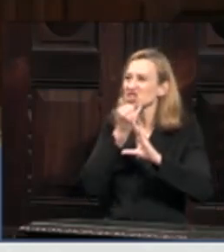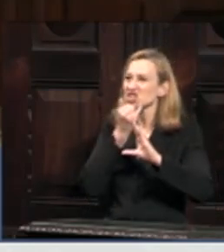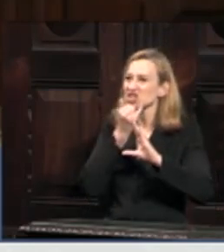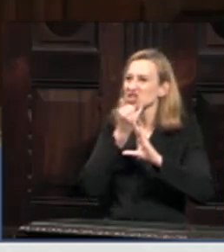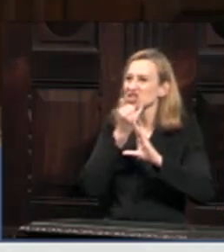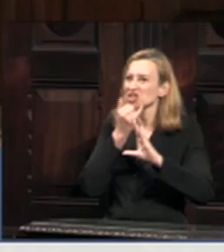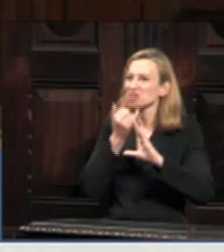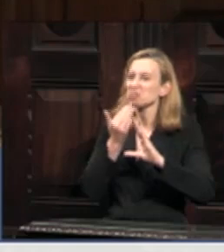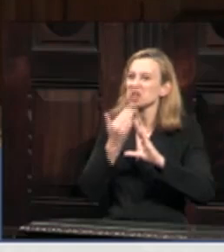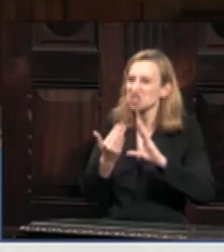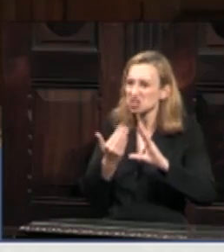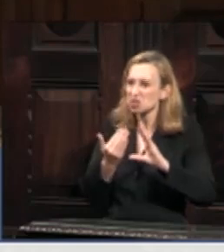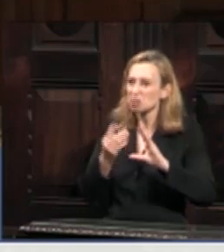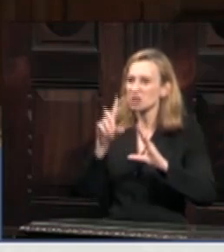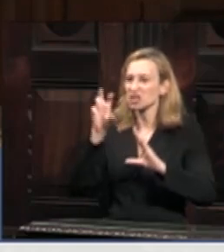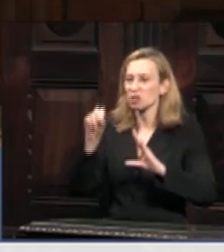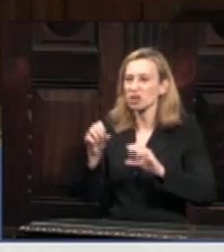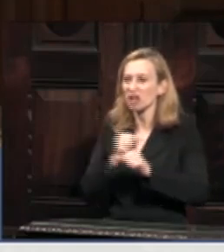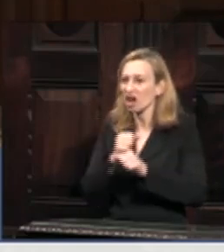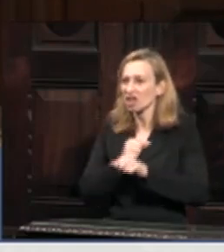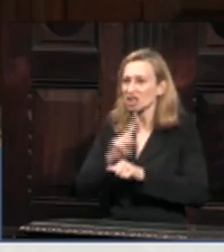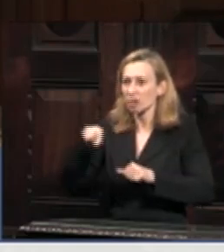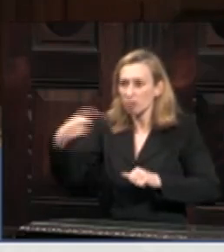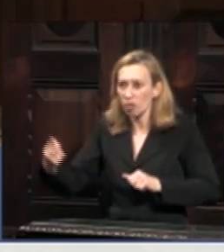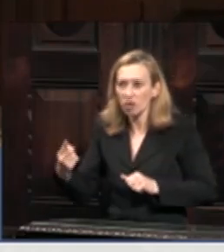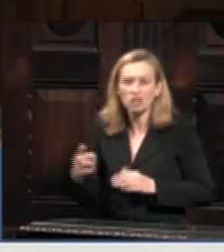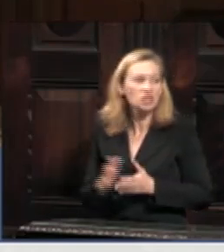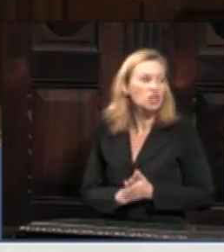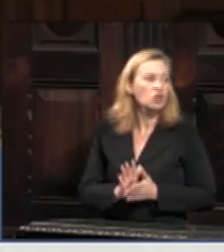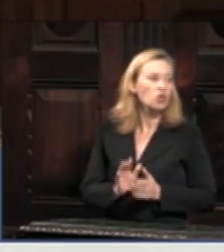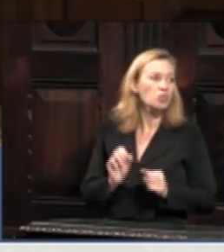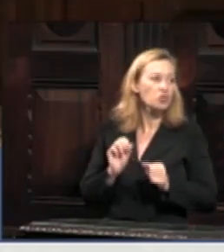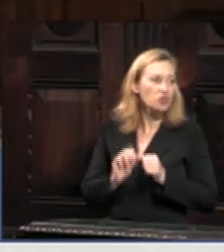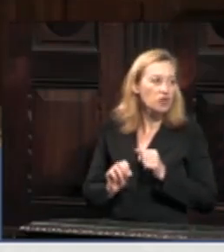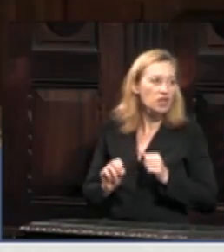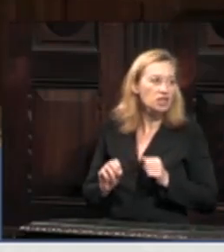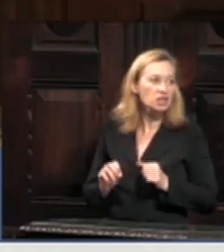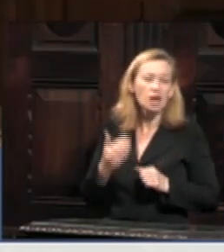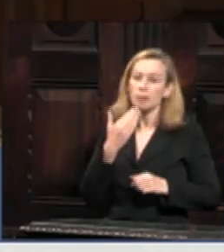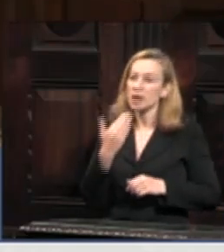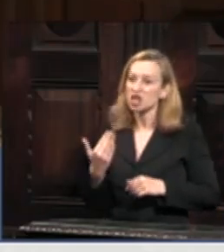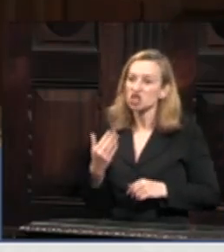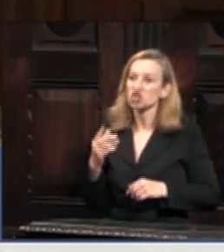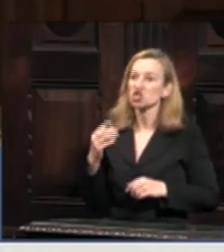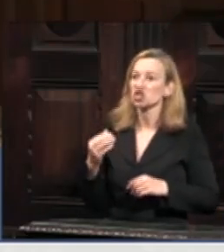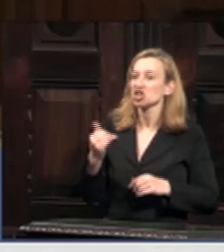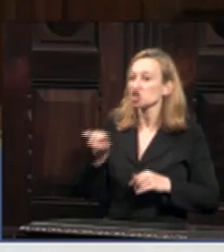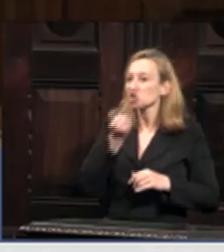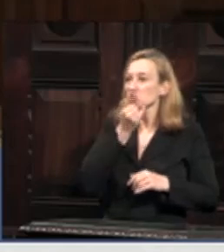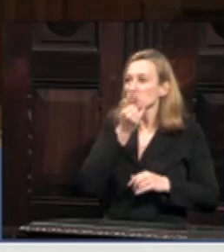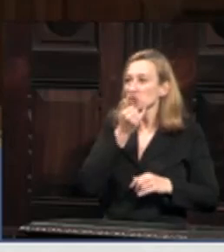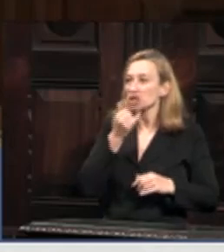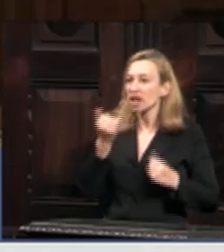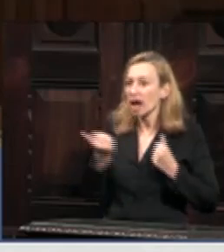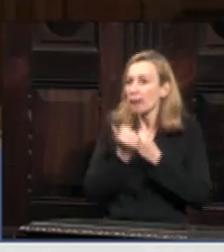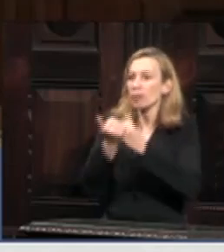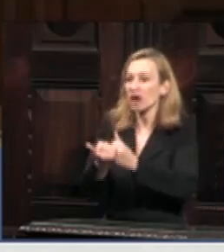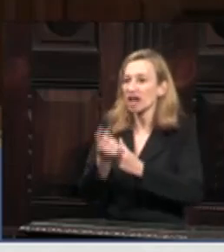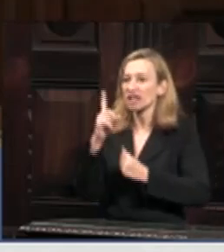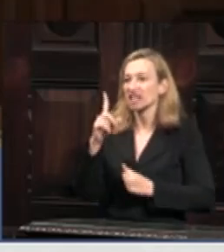depois, como fez recentemente, pedindo desculpas por ter apoiado a ditadura e agora se